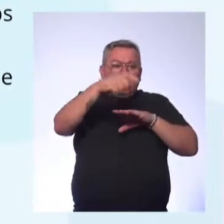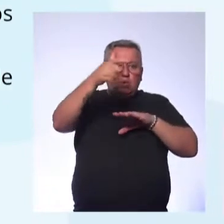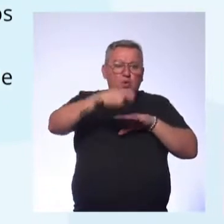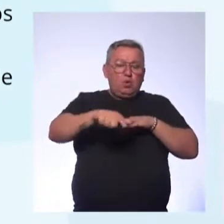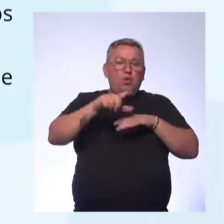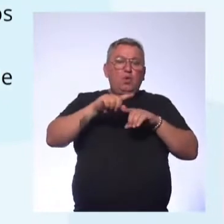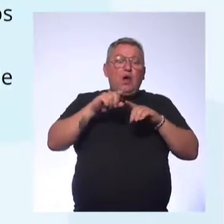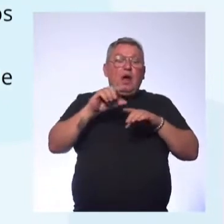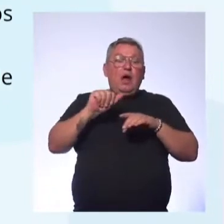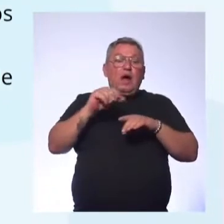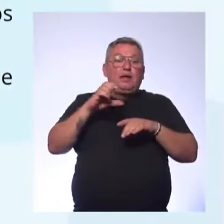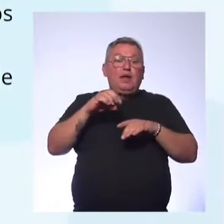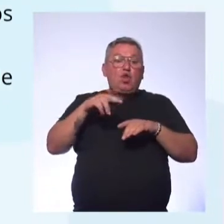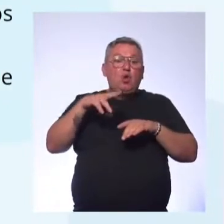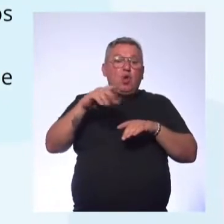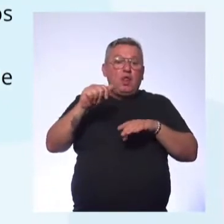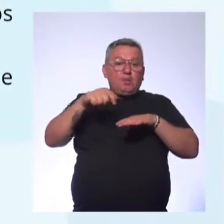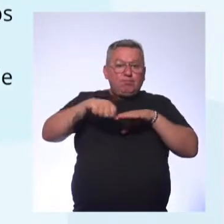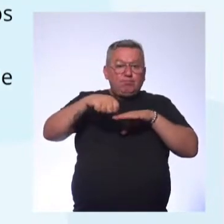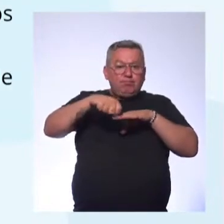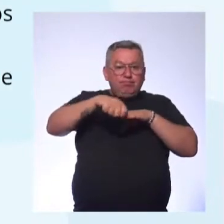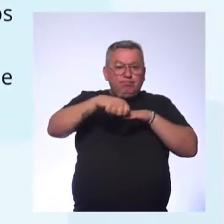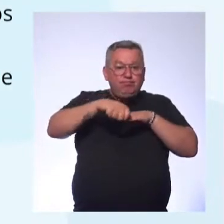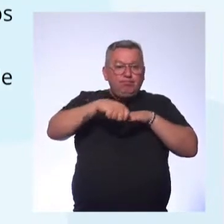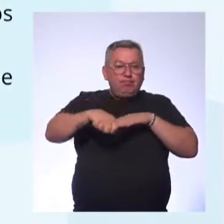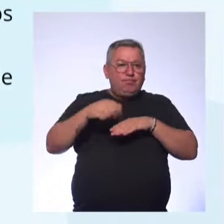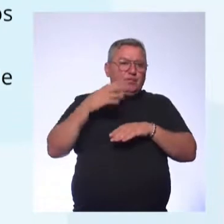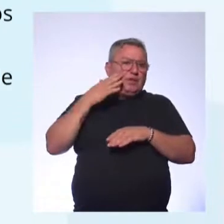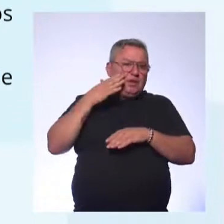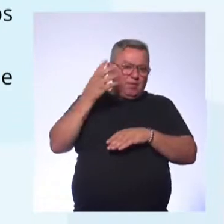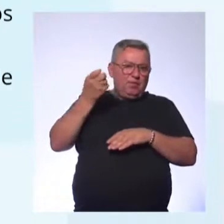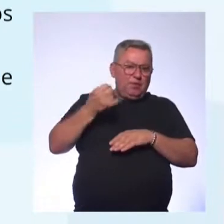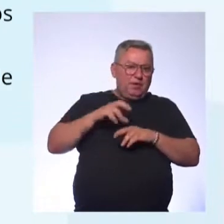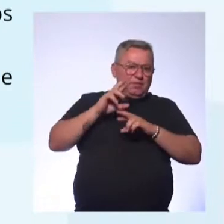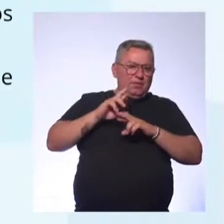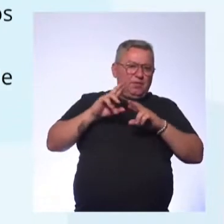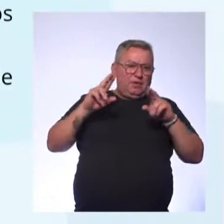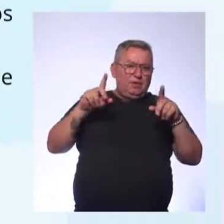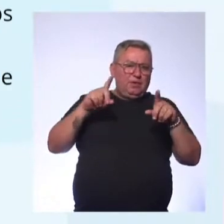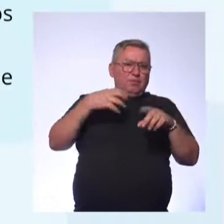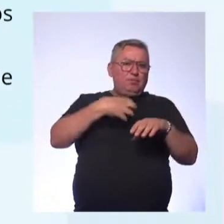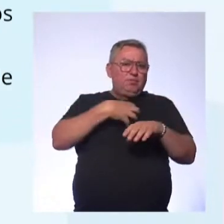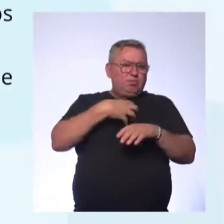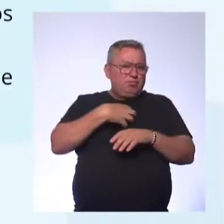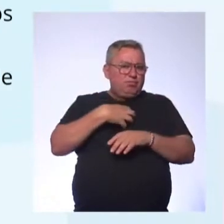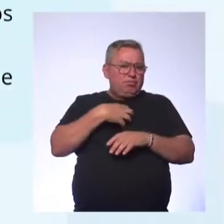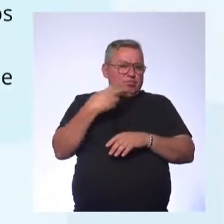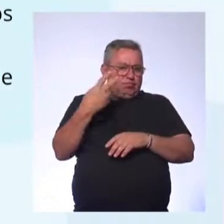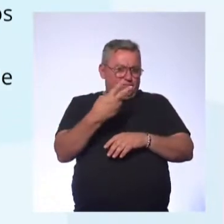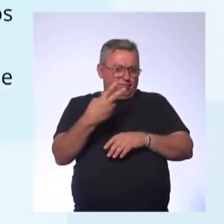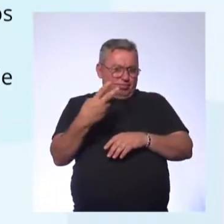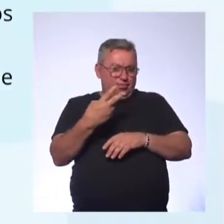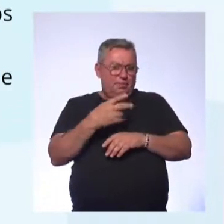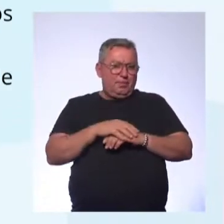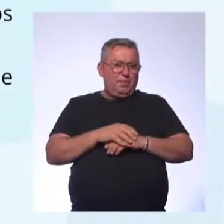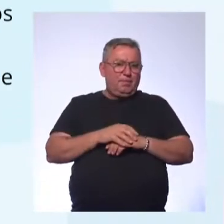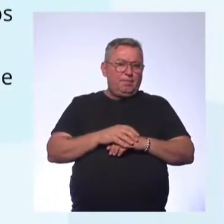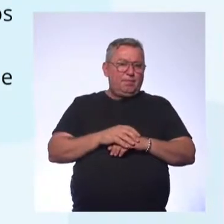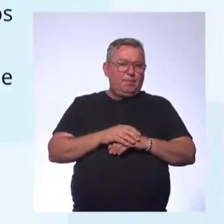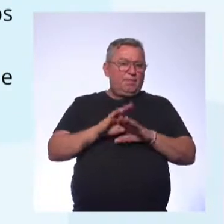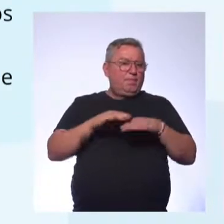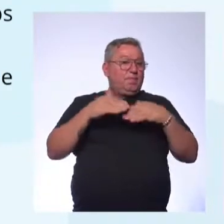com outros tipos de solvente como a acetona você saberia explicar esta diferença de comportamento Entre esses dois solventes